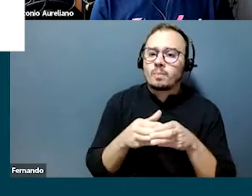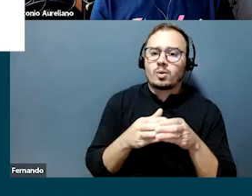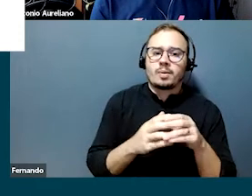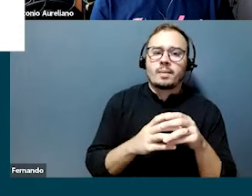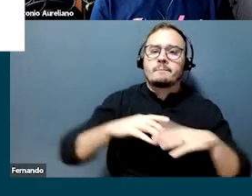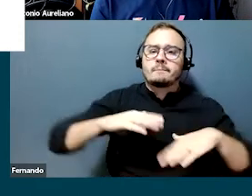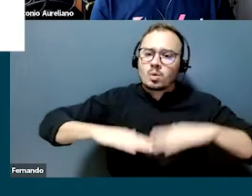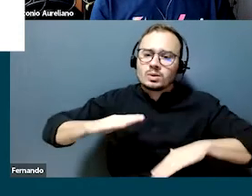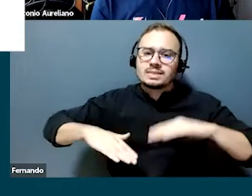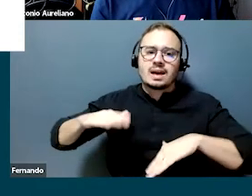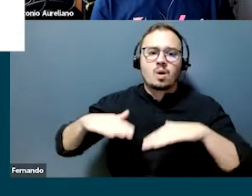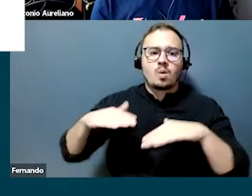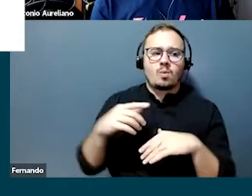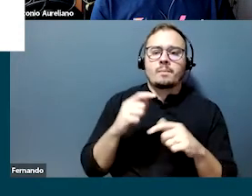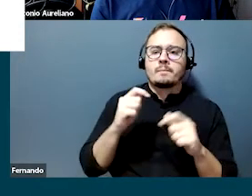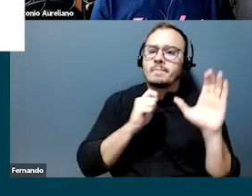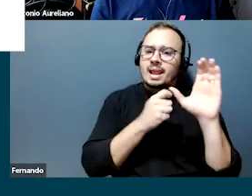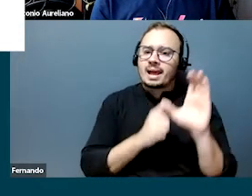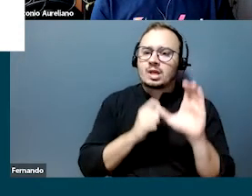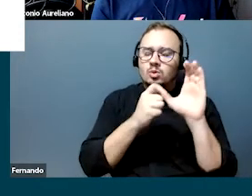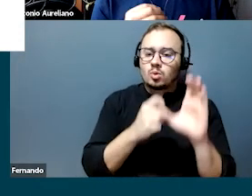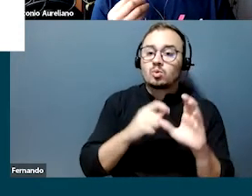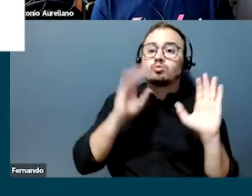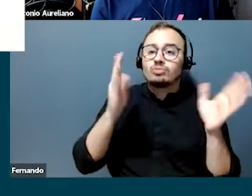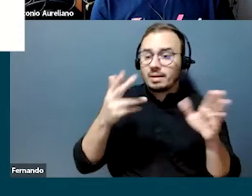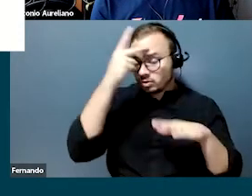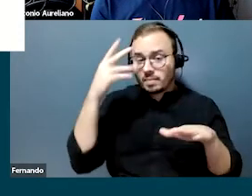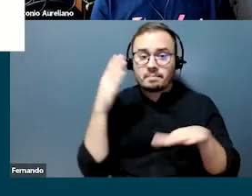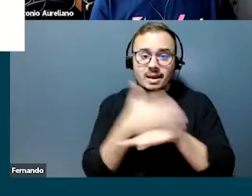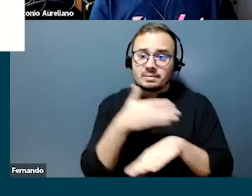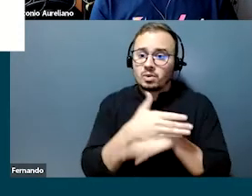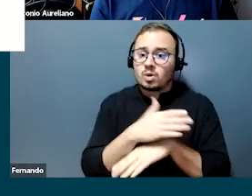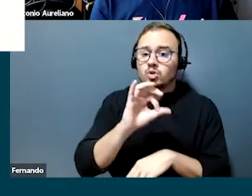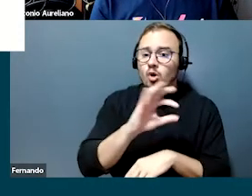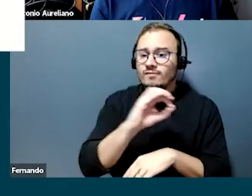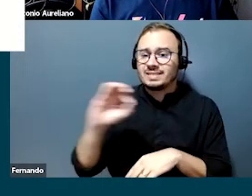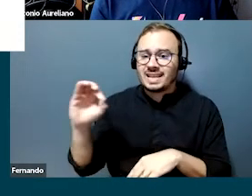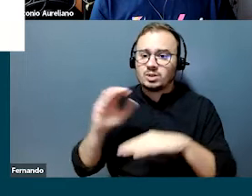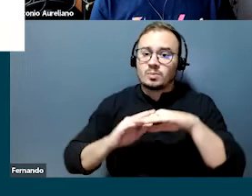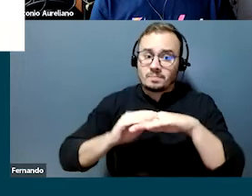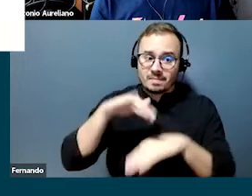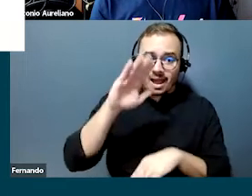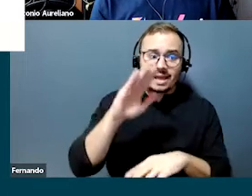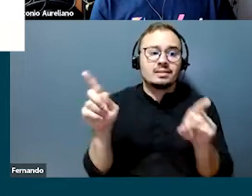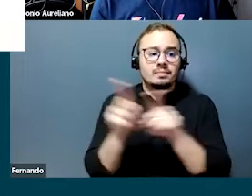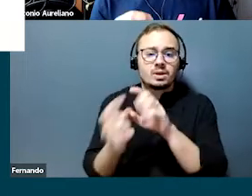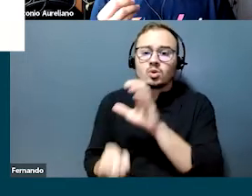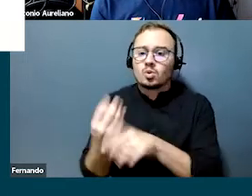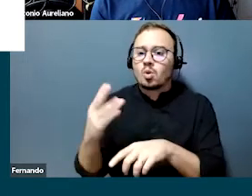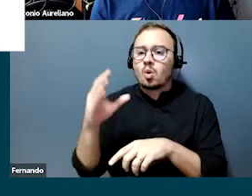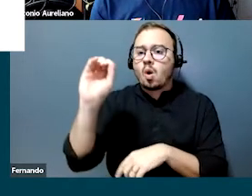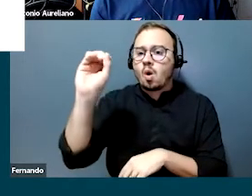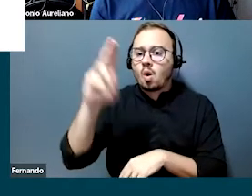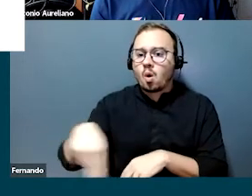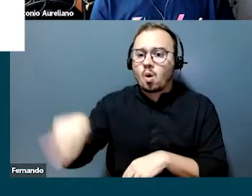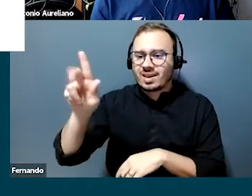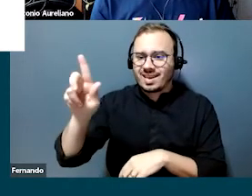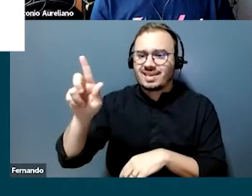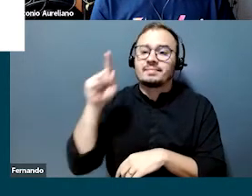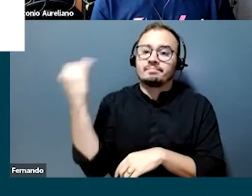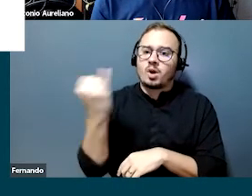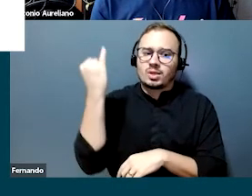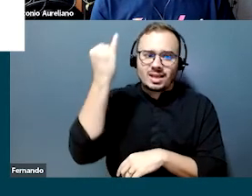Percussão Quebra-Baque em 2003, onde já passaram mais de 900 pessoas. É professor do Movimento Pro Criança, uma